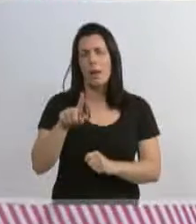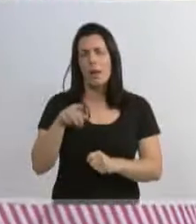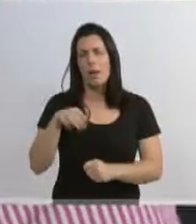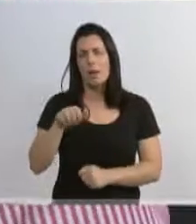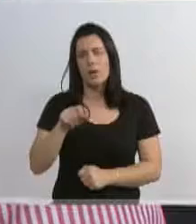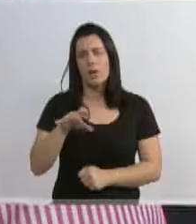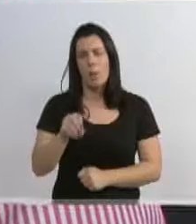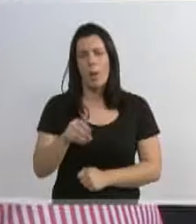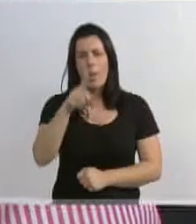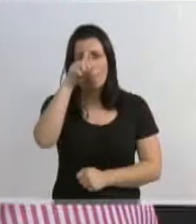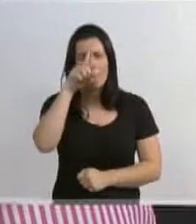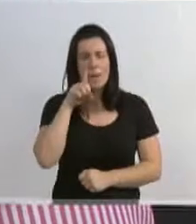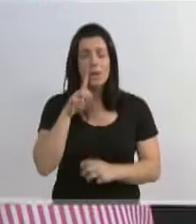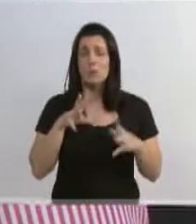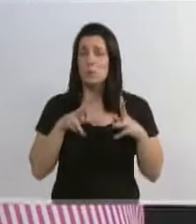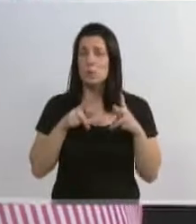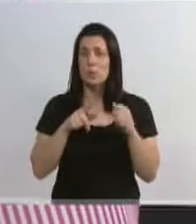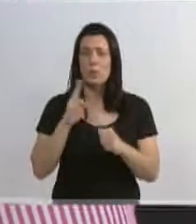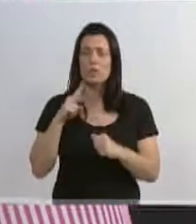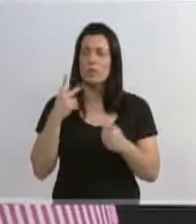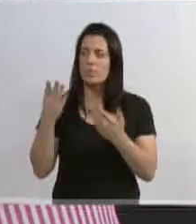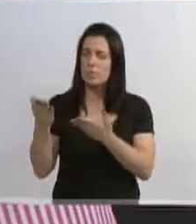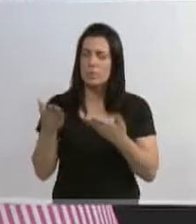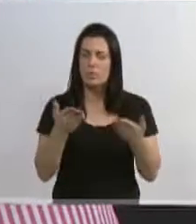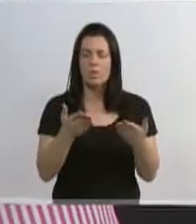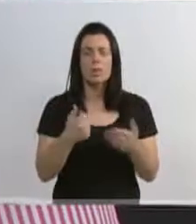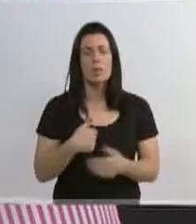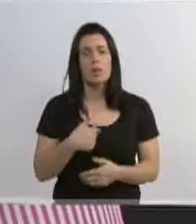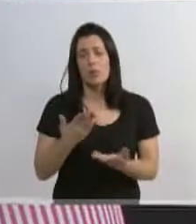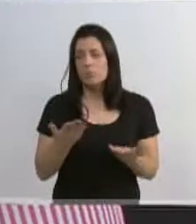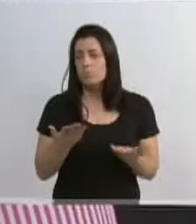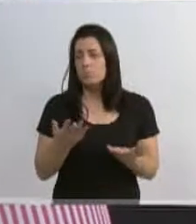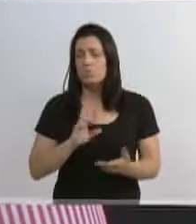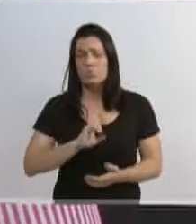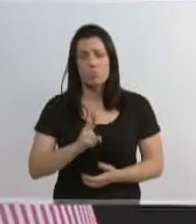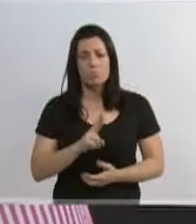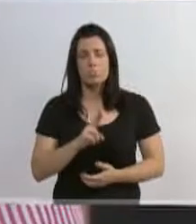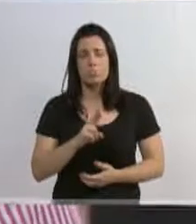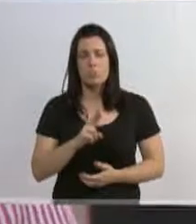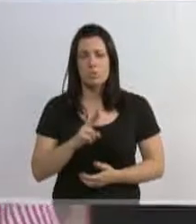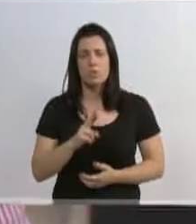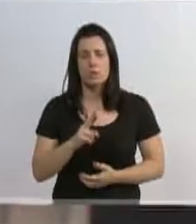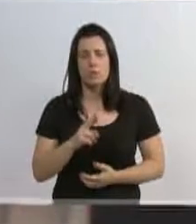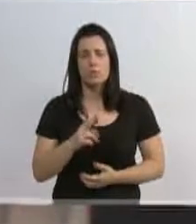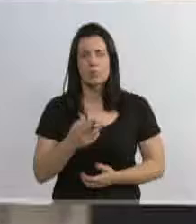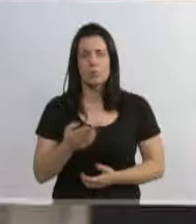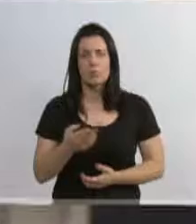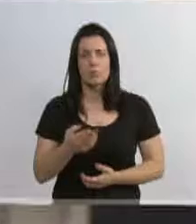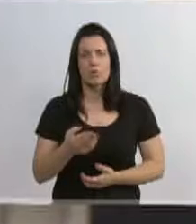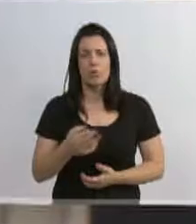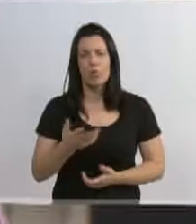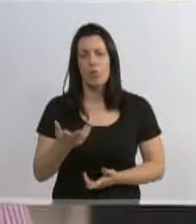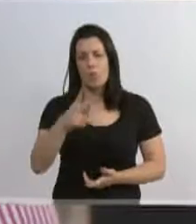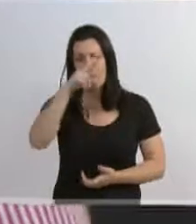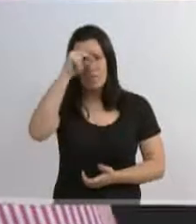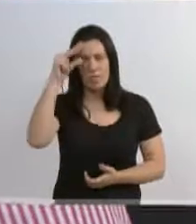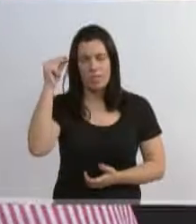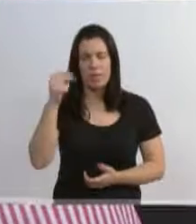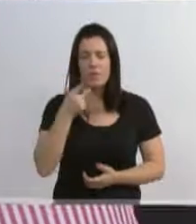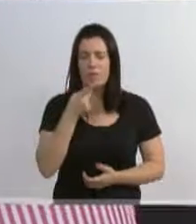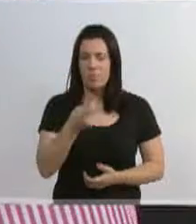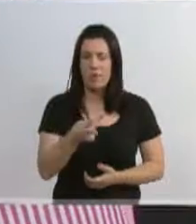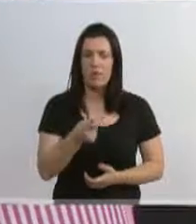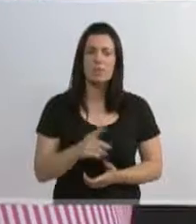Coab. Todos os vereadores estão convidados. Estou fazendo convite aqui pelo líder do governo, já que não foi feito. Todos os vereadores estão convidados